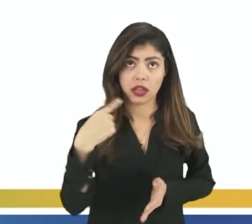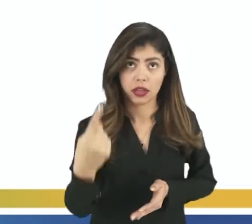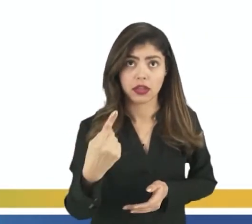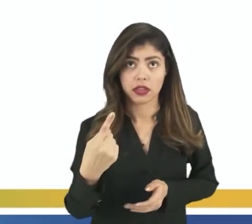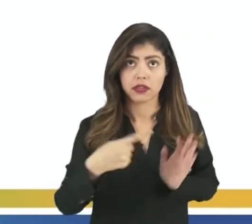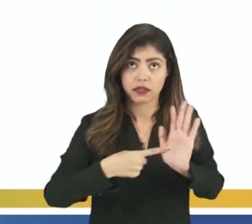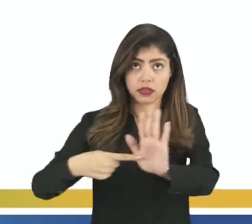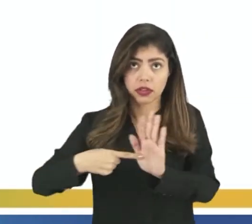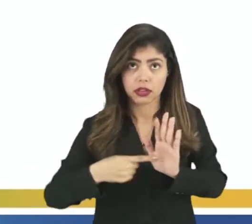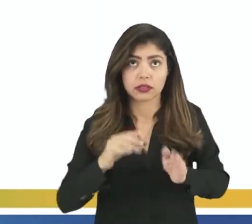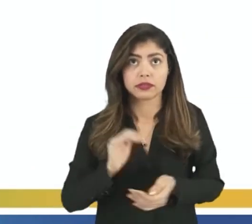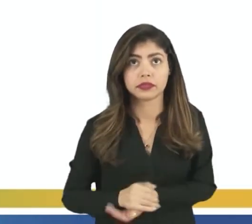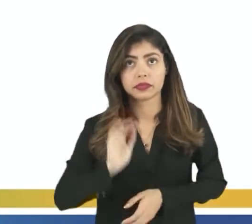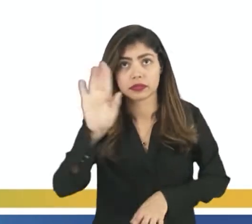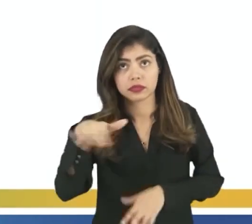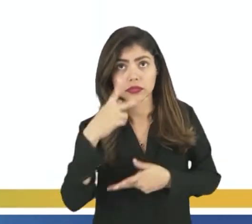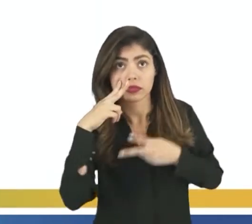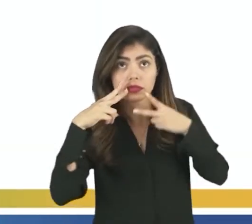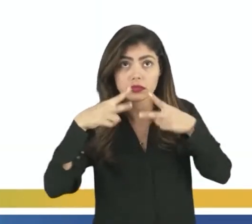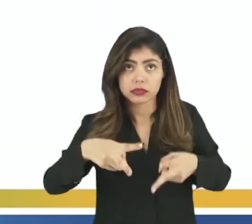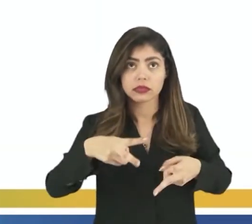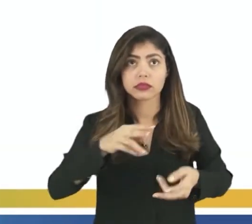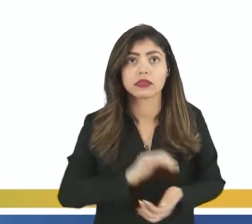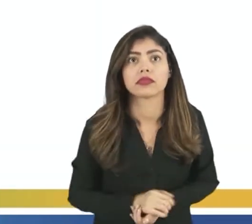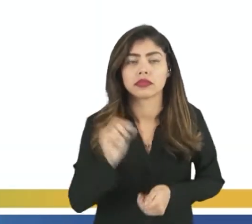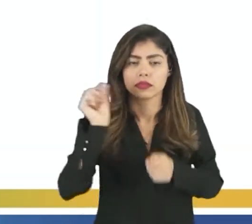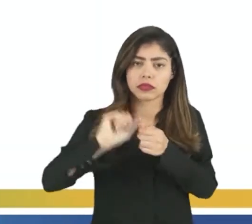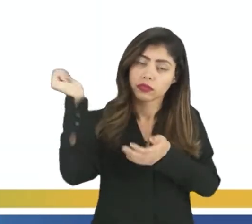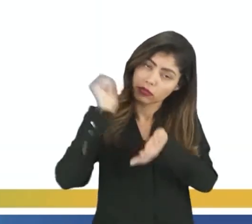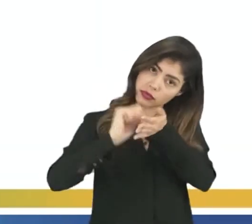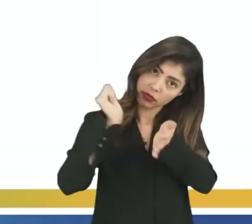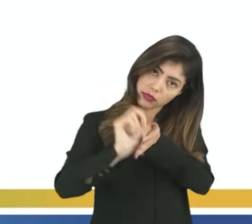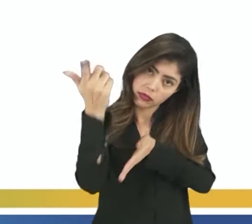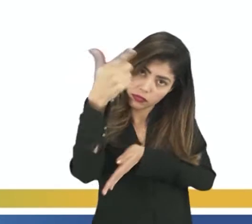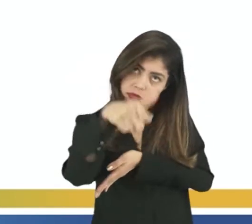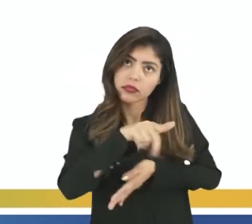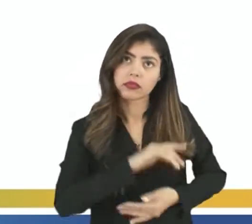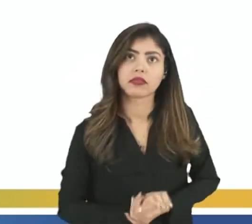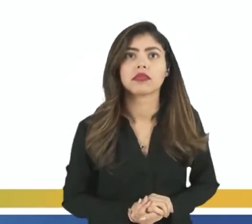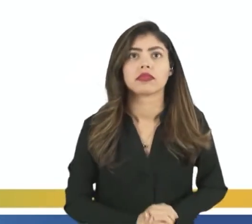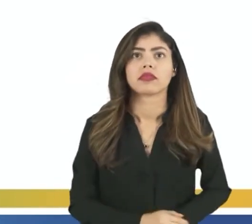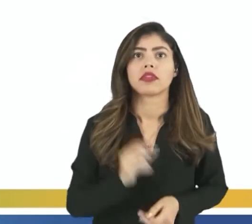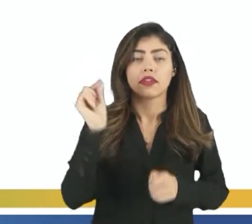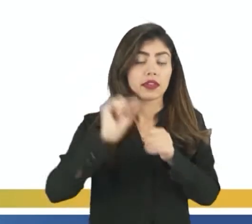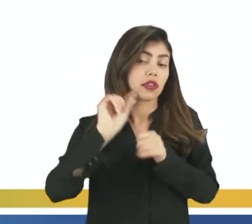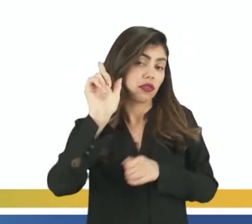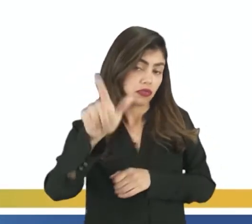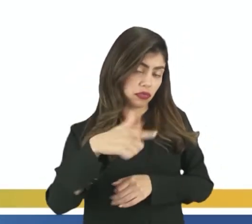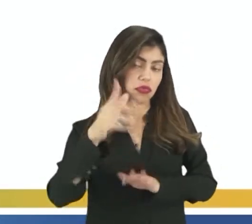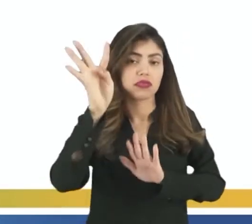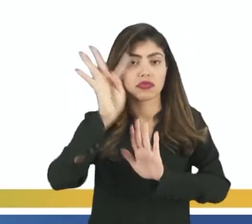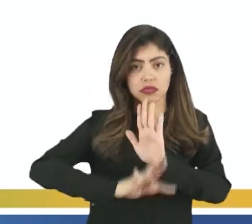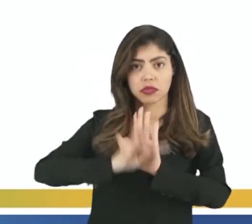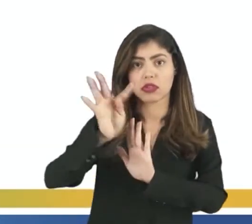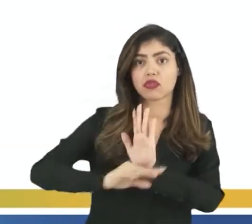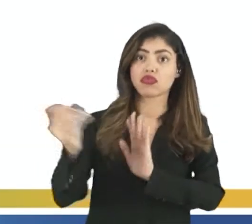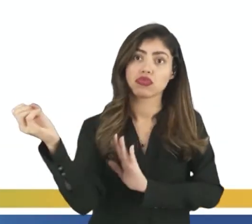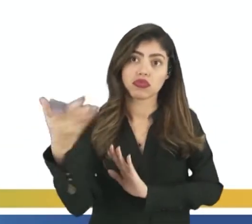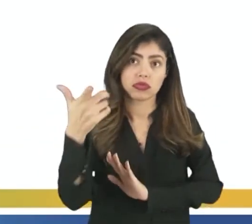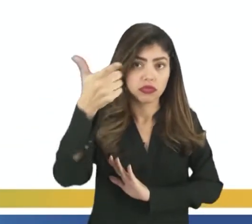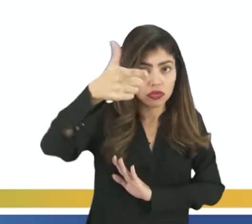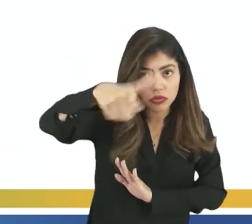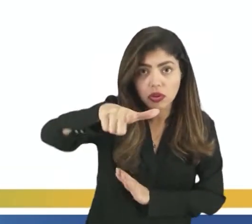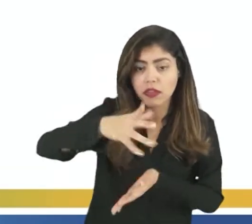com os apontamentos da ficha e com as suas observações, é hora de realizar a reescrita. Refaça o texto,